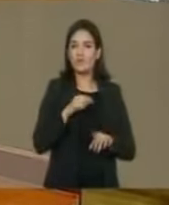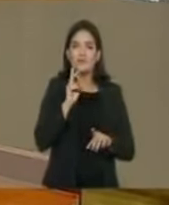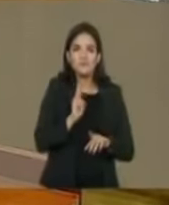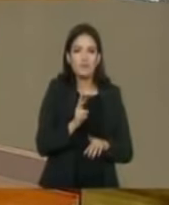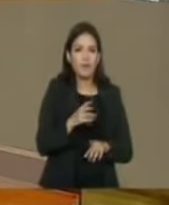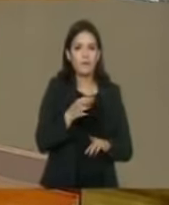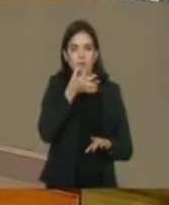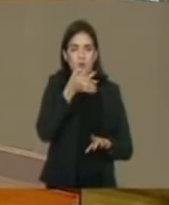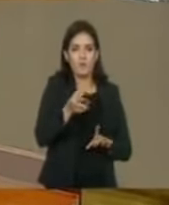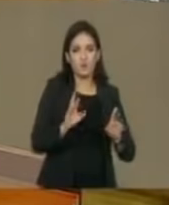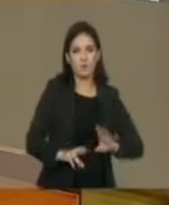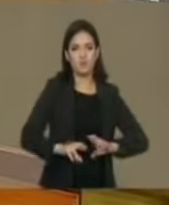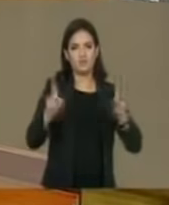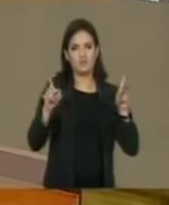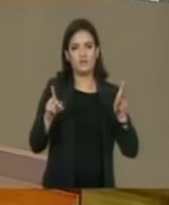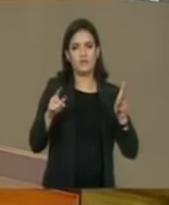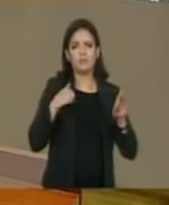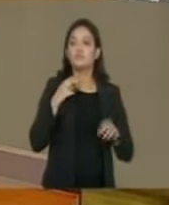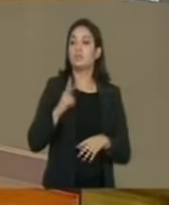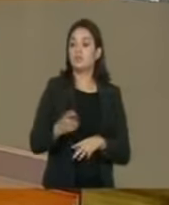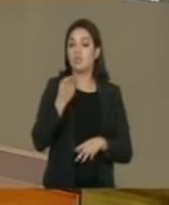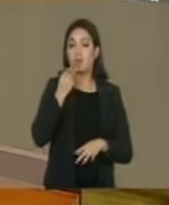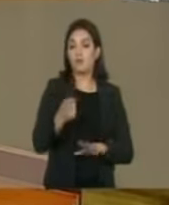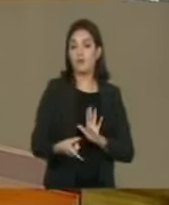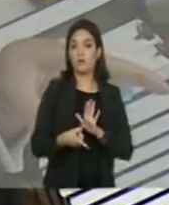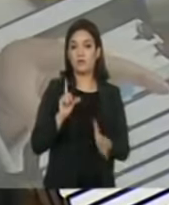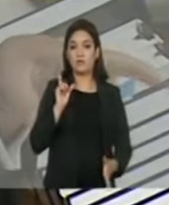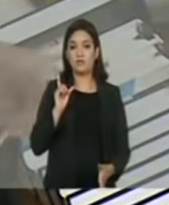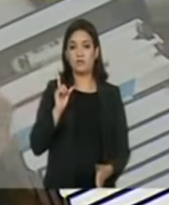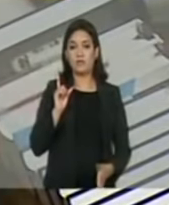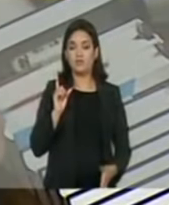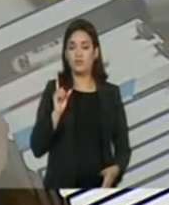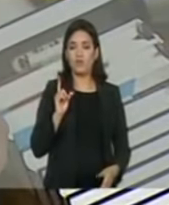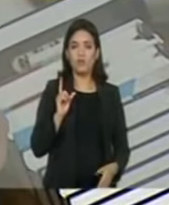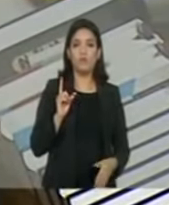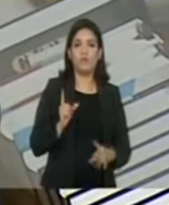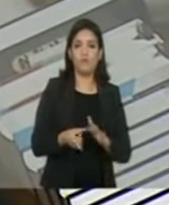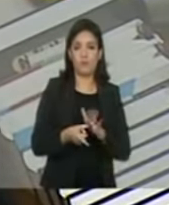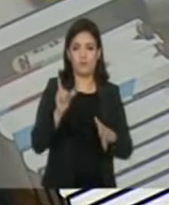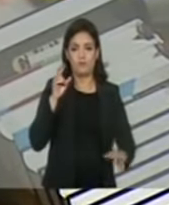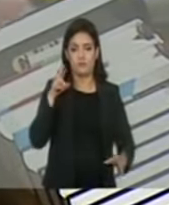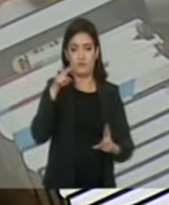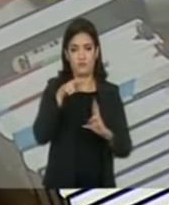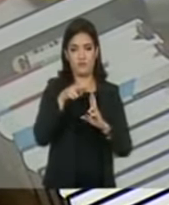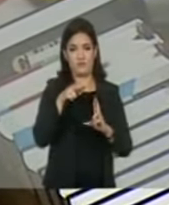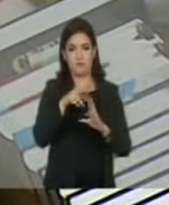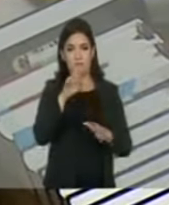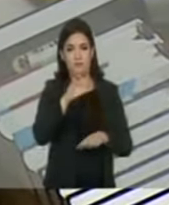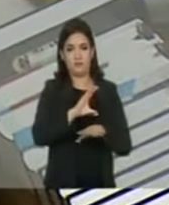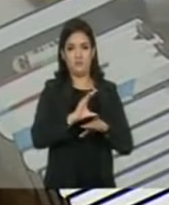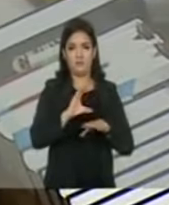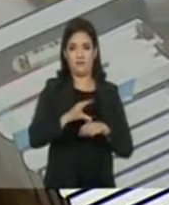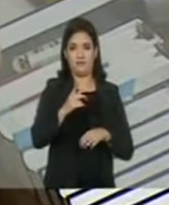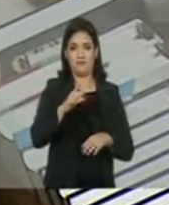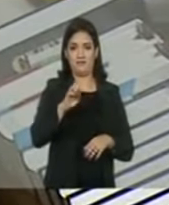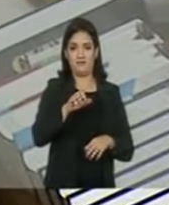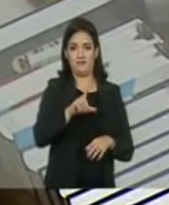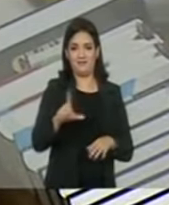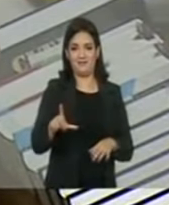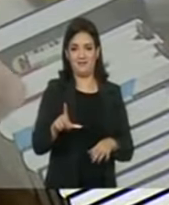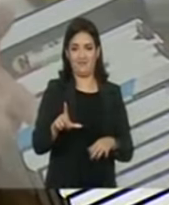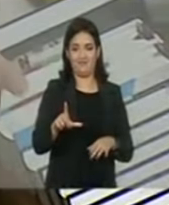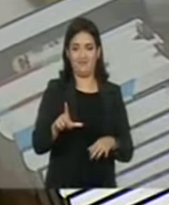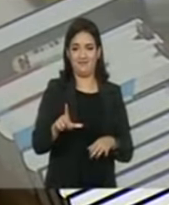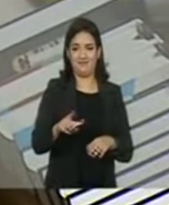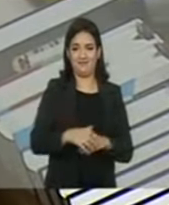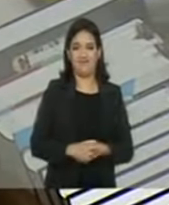preços entre eles a referência no código penal acordem como favor interrompa rio eu sempre sustentei